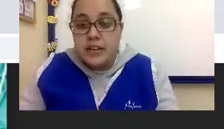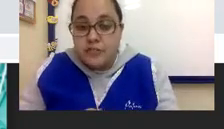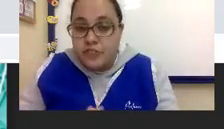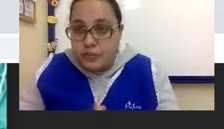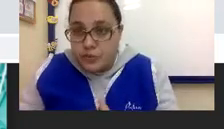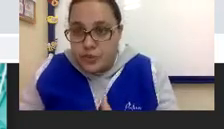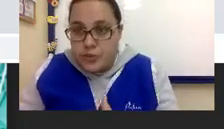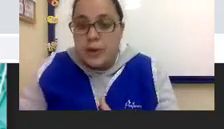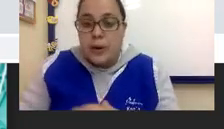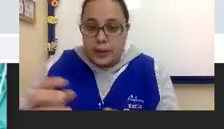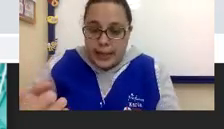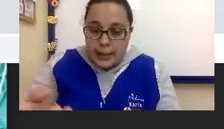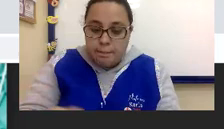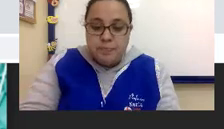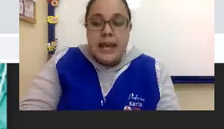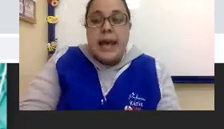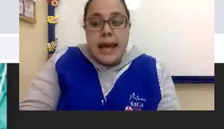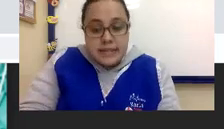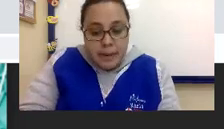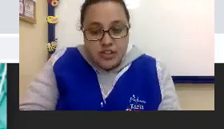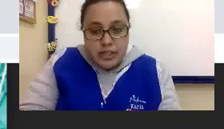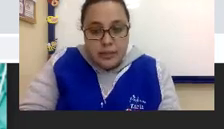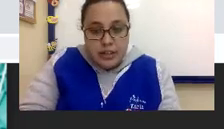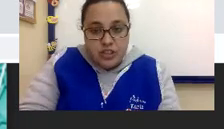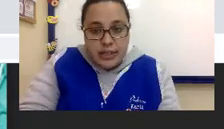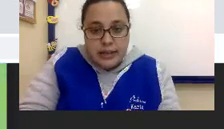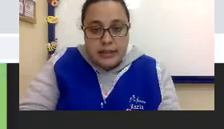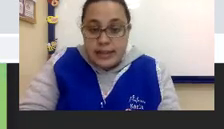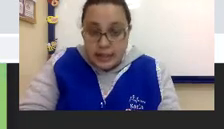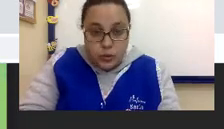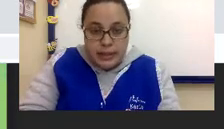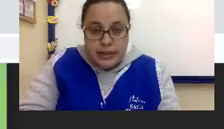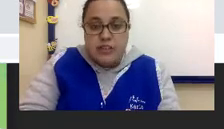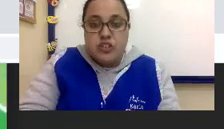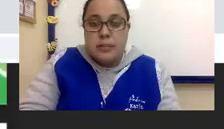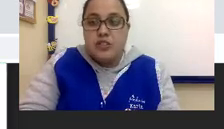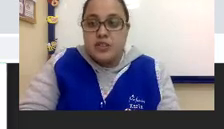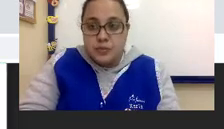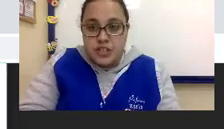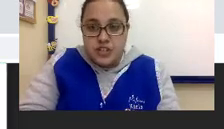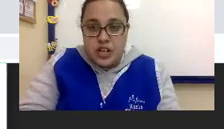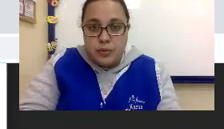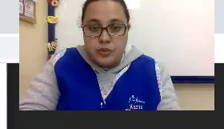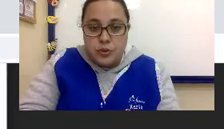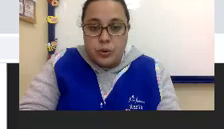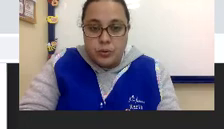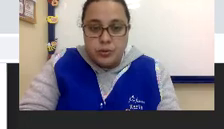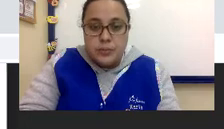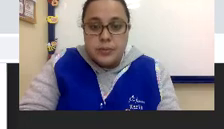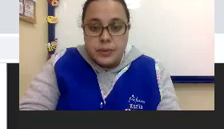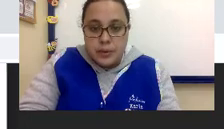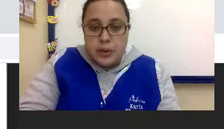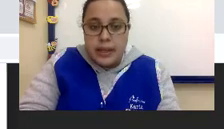manter vivos, ok? Essa parte aqui também de integrando com matemática também nós vamos deixar para o nosso